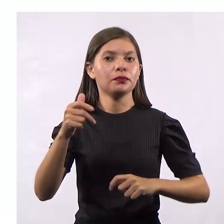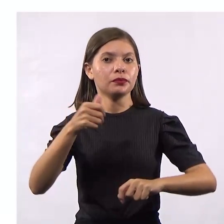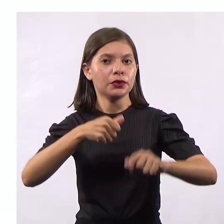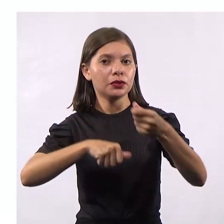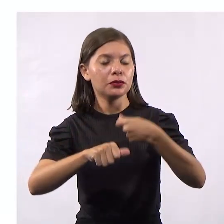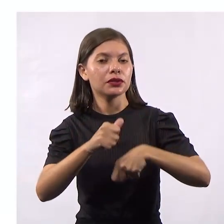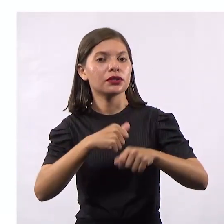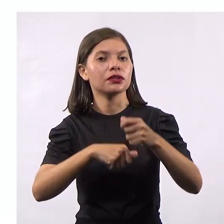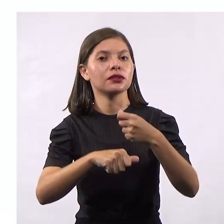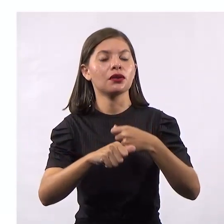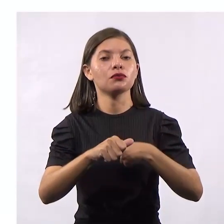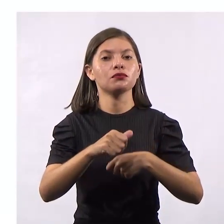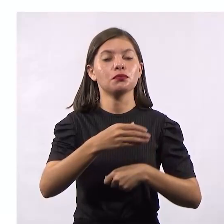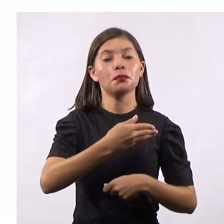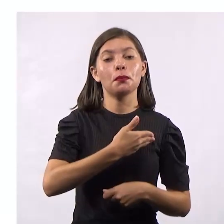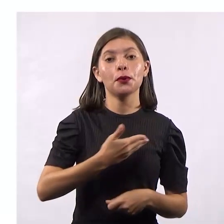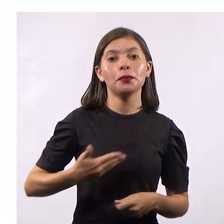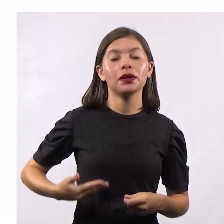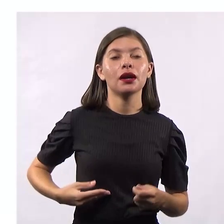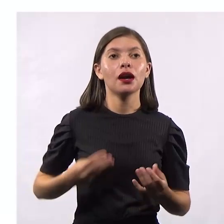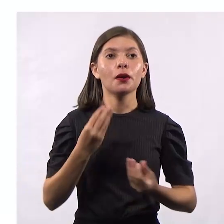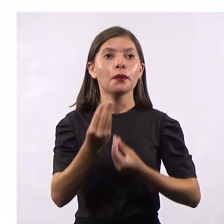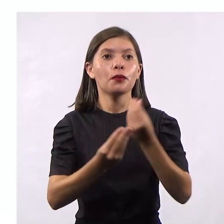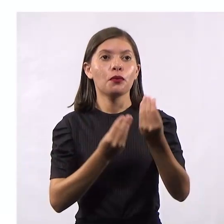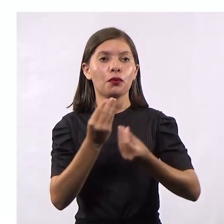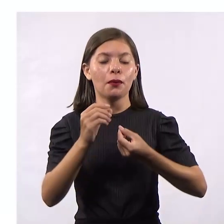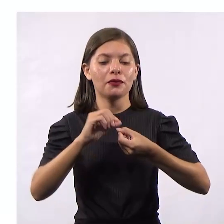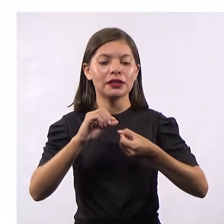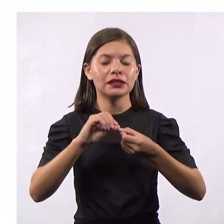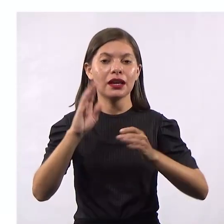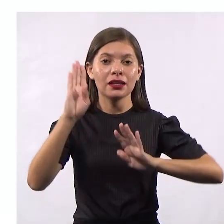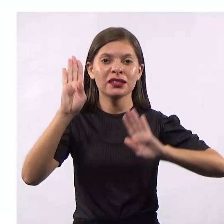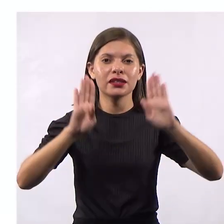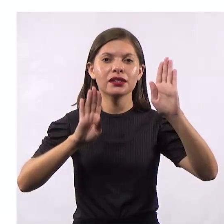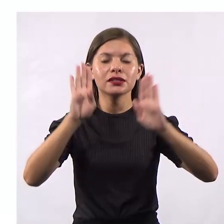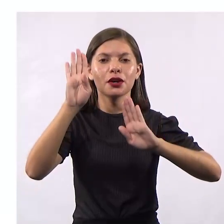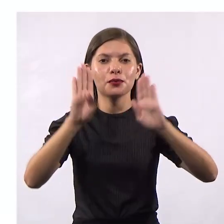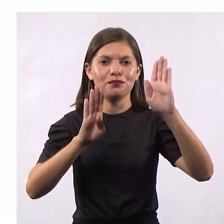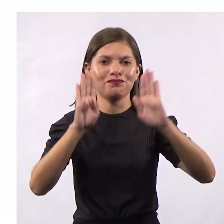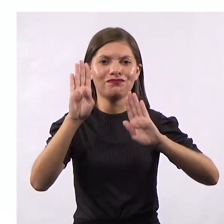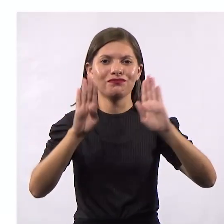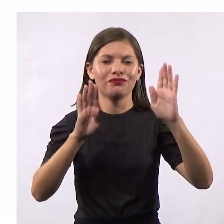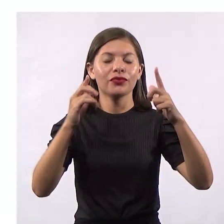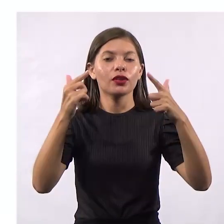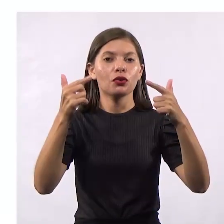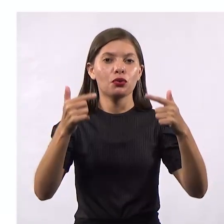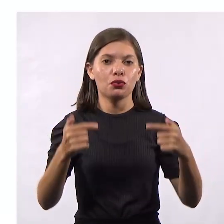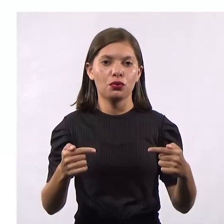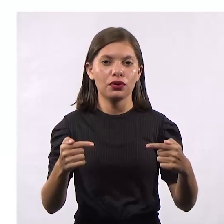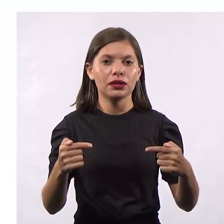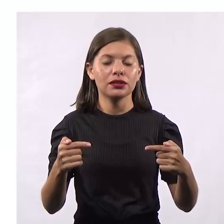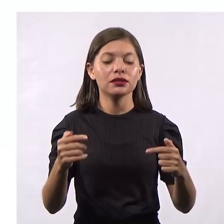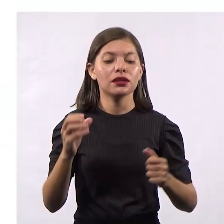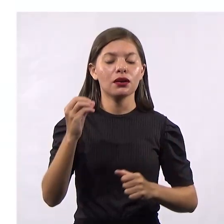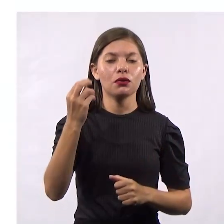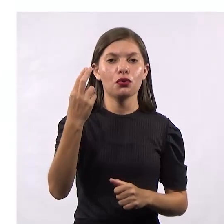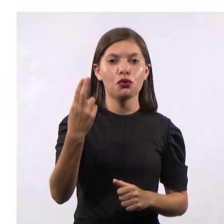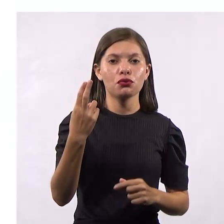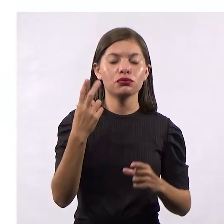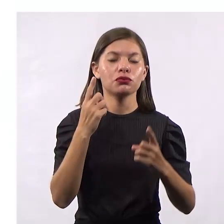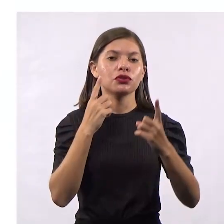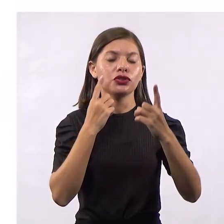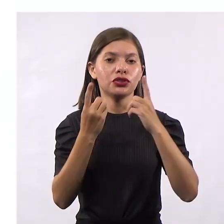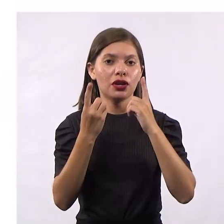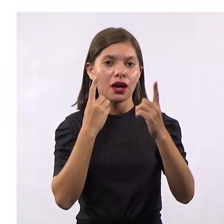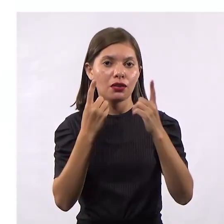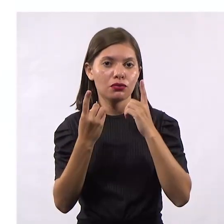pública. E como que ela vai fazer essa delegação? Mediante uma licitação, que vai ser ou por meio da concorrência ou